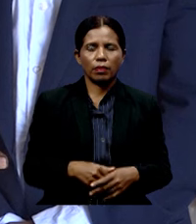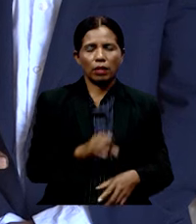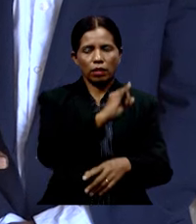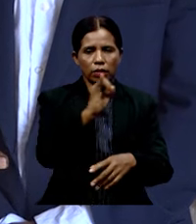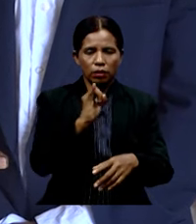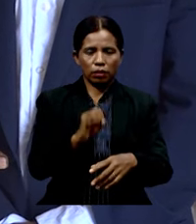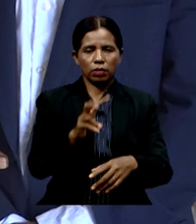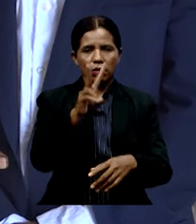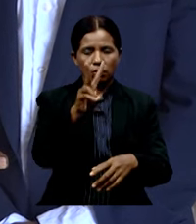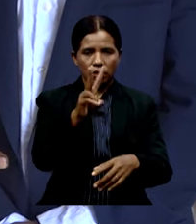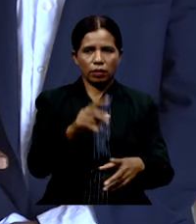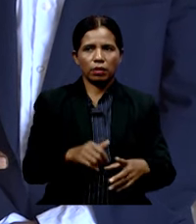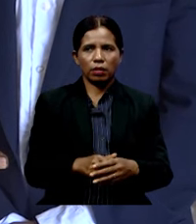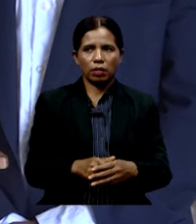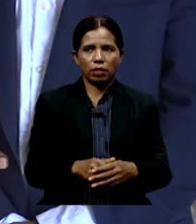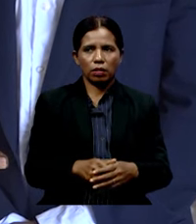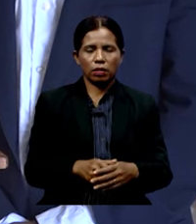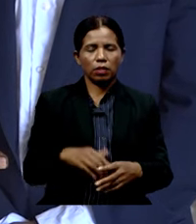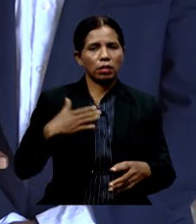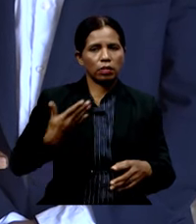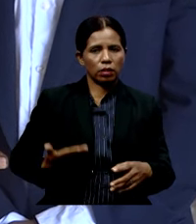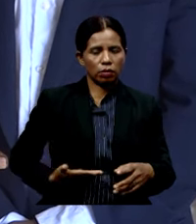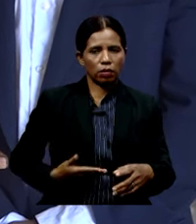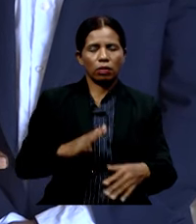entrevistadora rua, né, senhora Ruto,